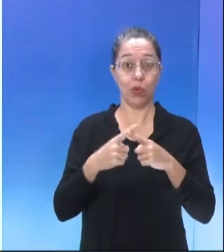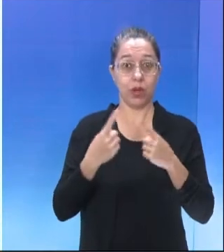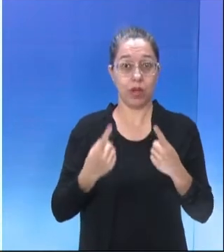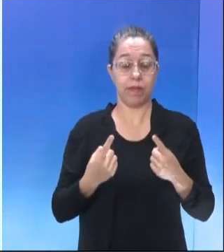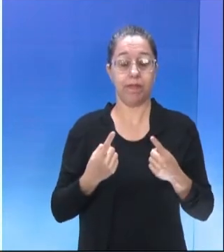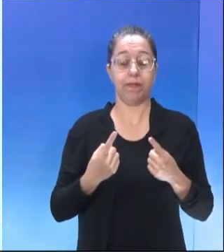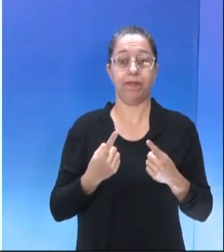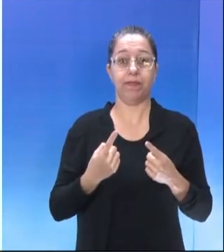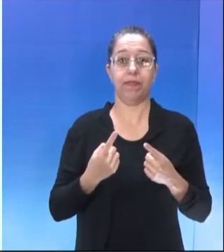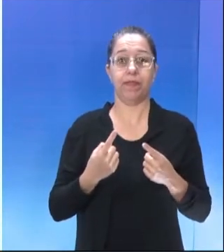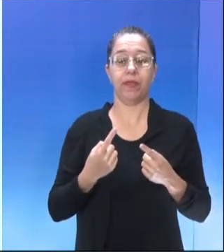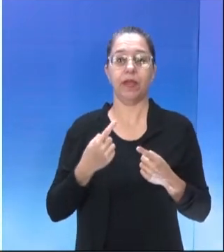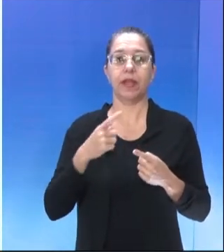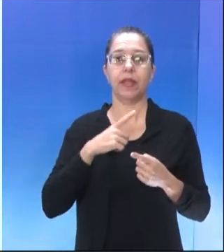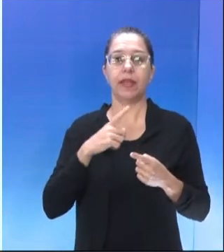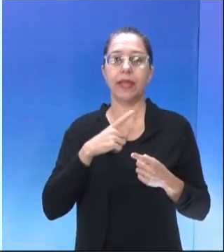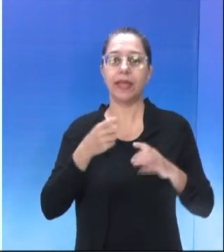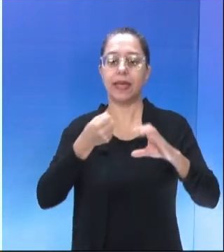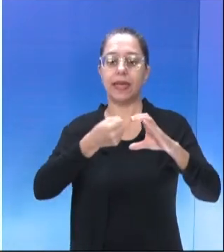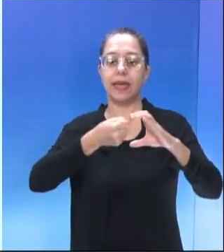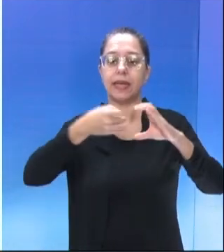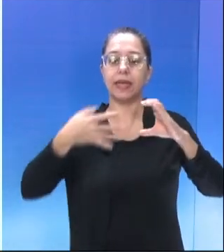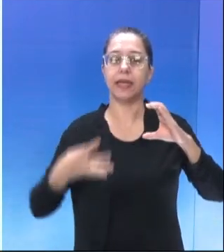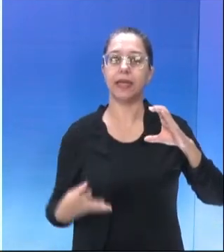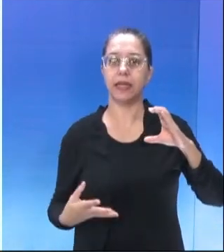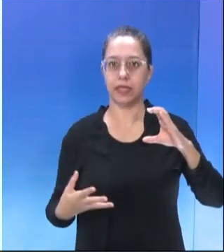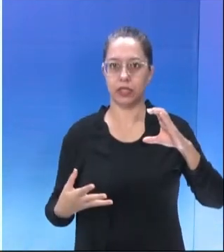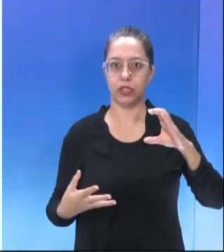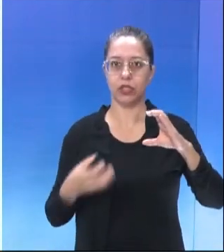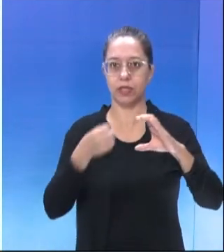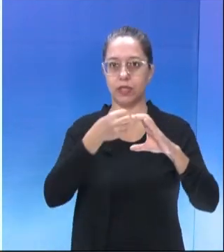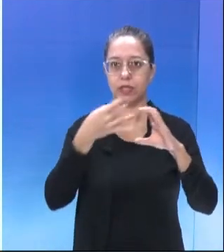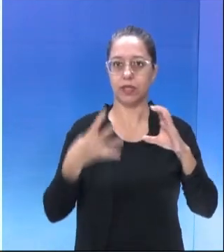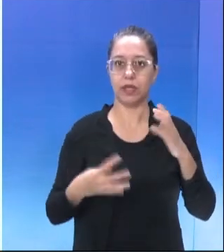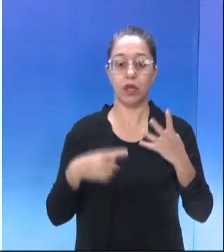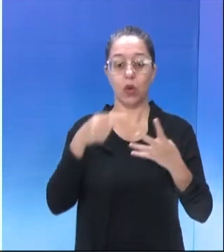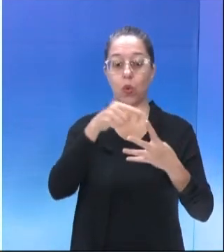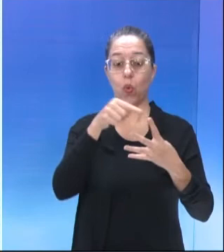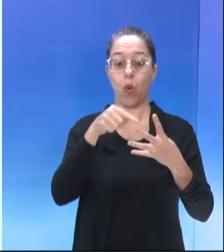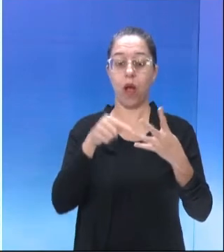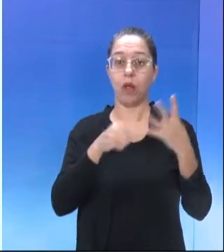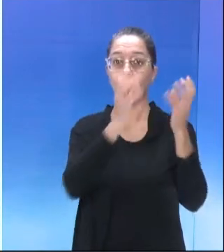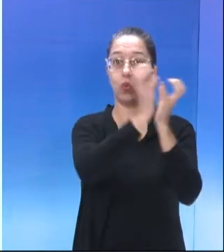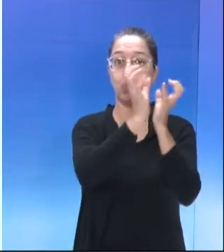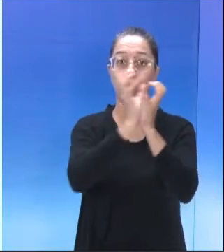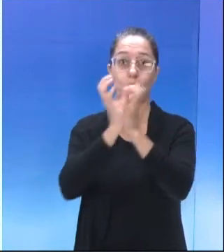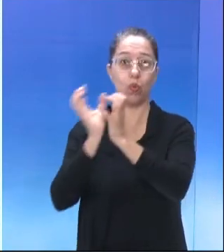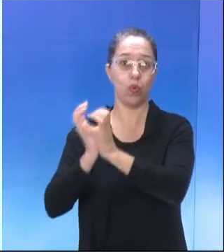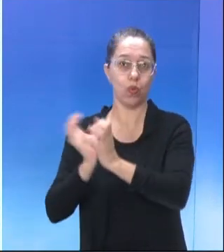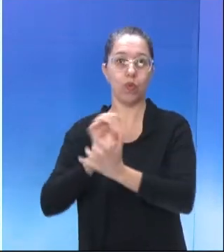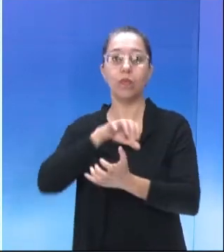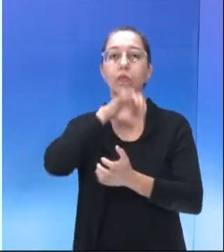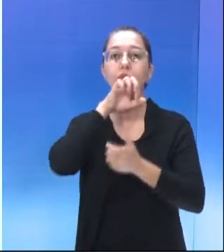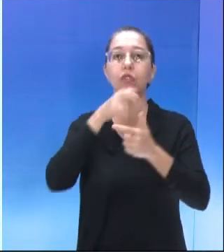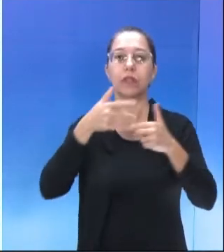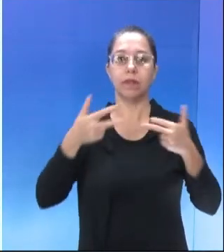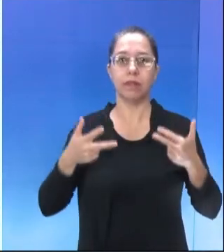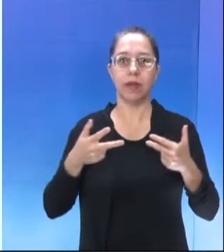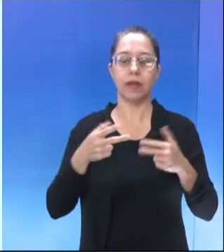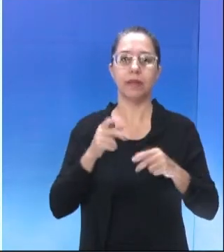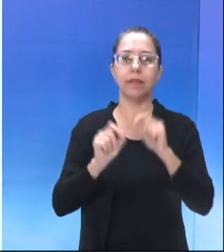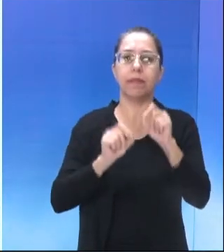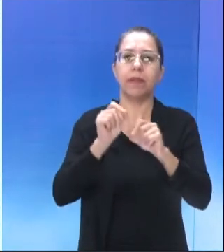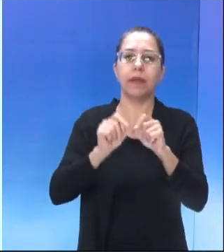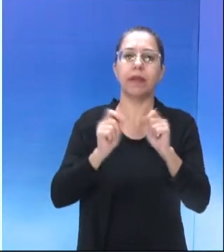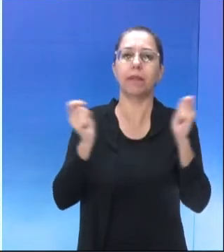nós estamos procurando uma característica que é desses quatro grupos de animais para que eles